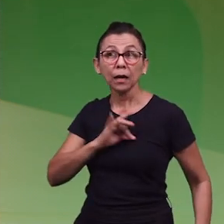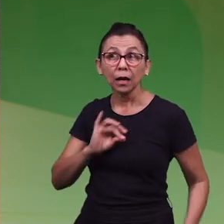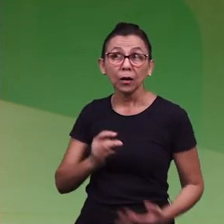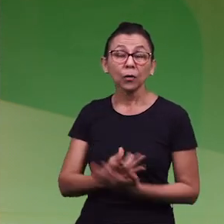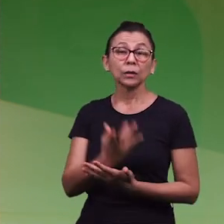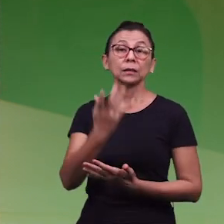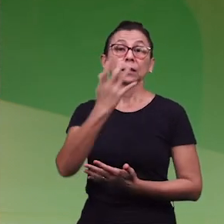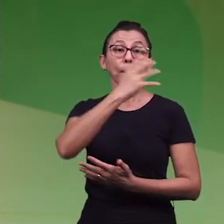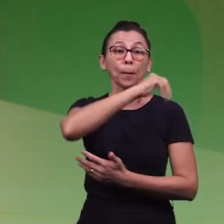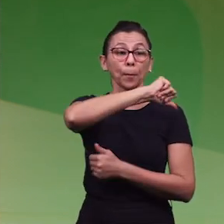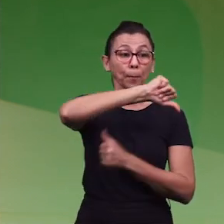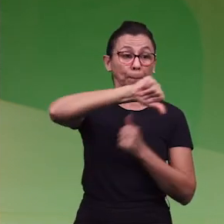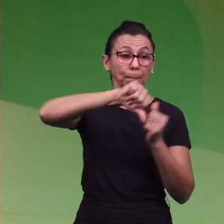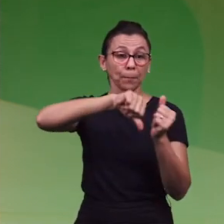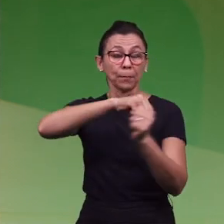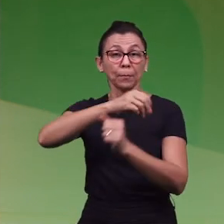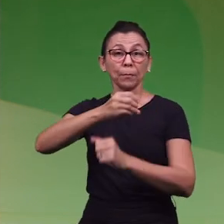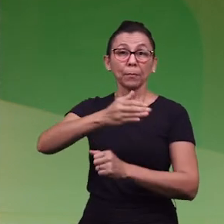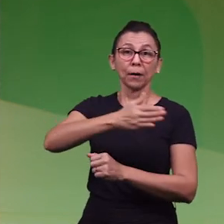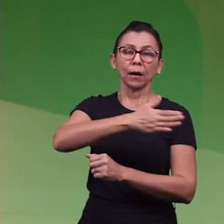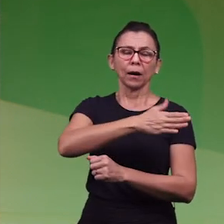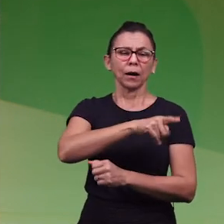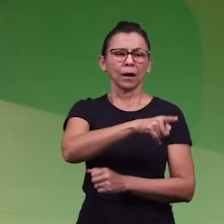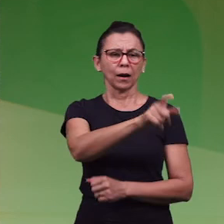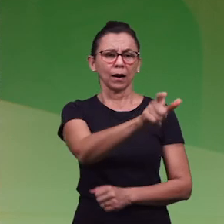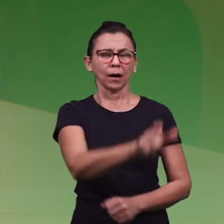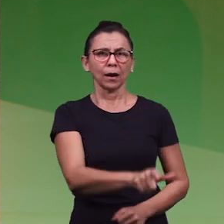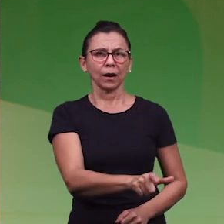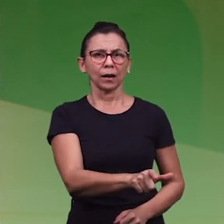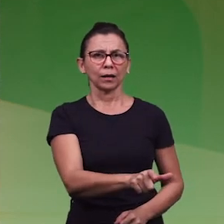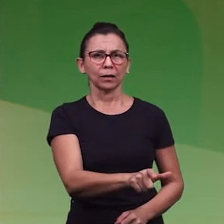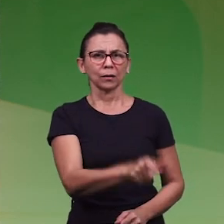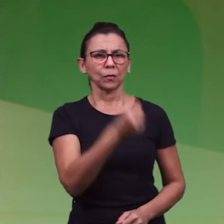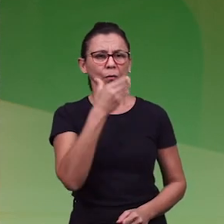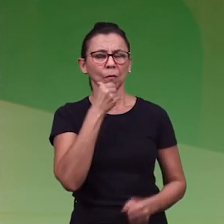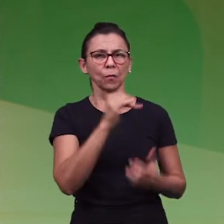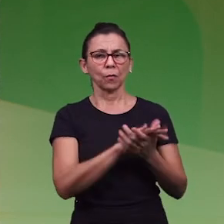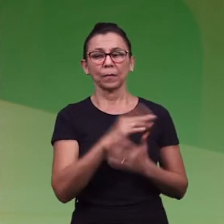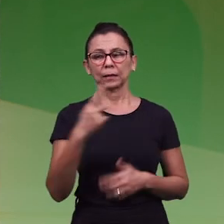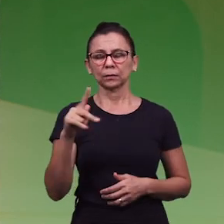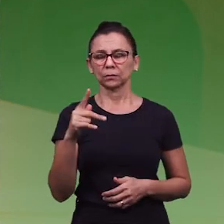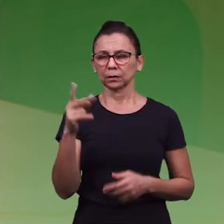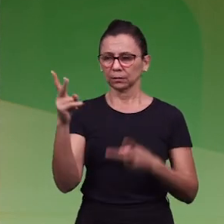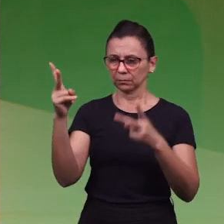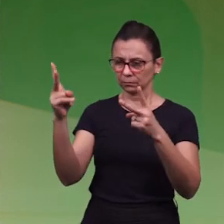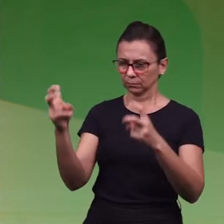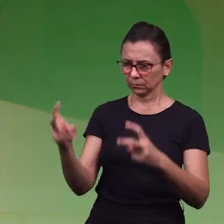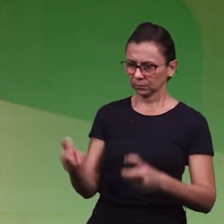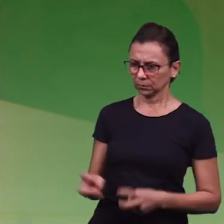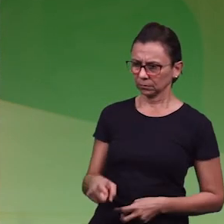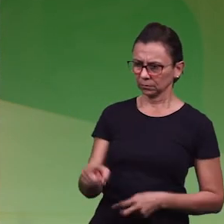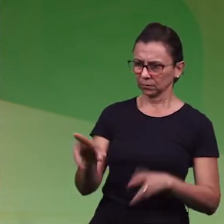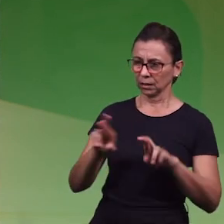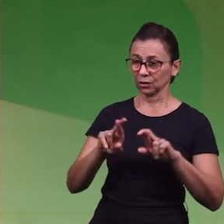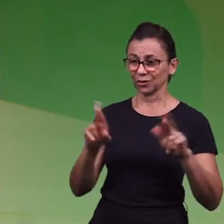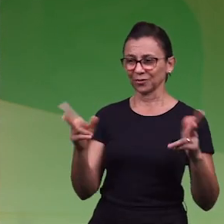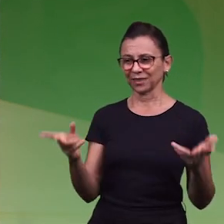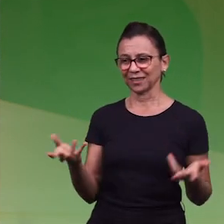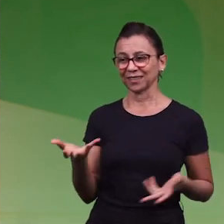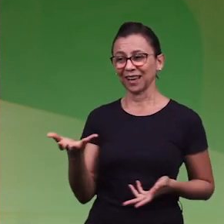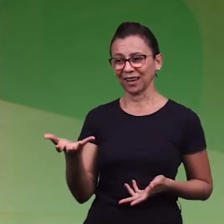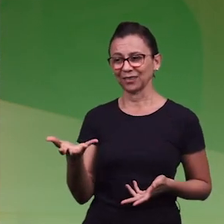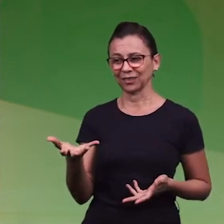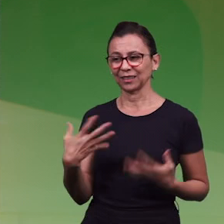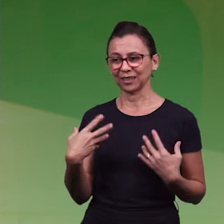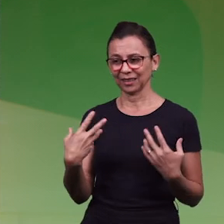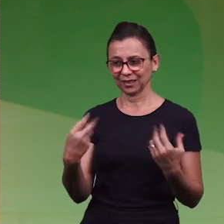irmã, transformou a vida daquela irmã. Aí o marido dela começou a ver agora a vida espiritual dela diferente. Aí ele disse assim, agora sim, agora eu quero